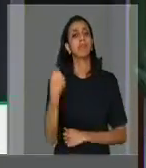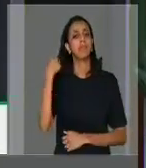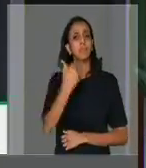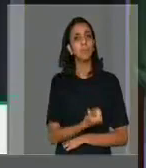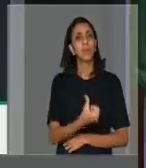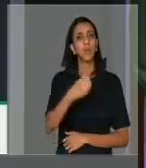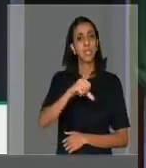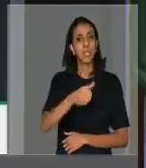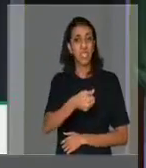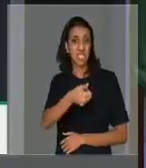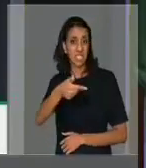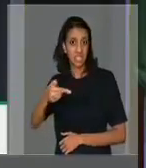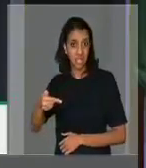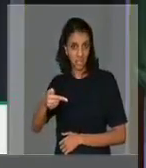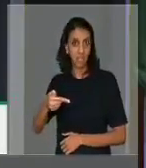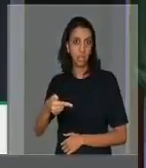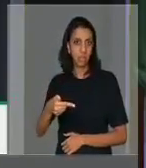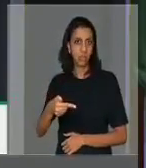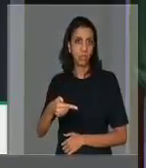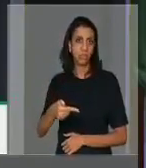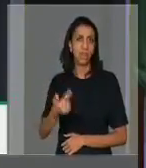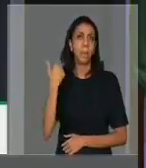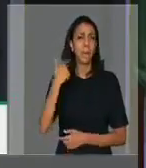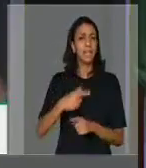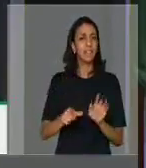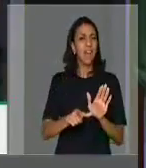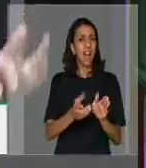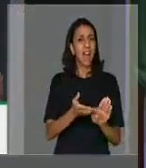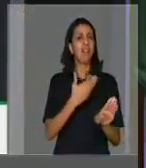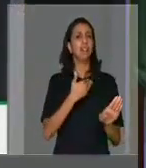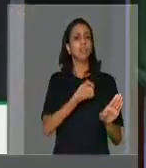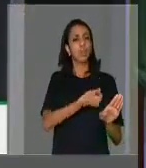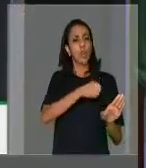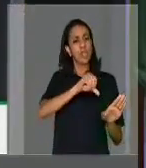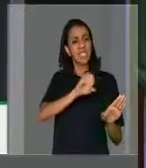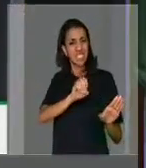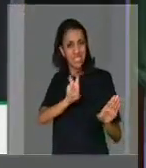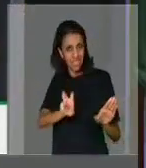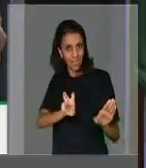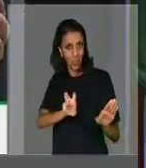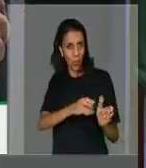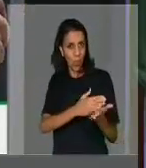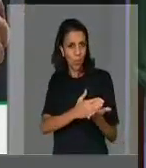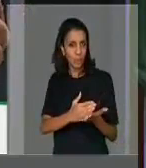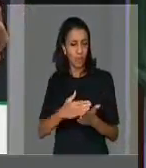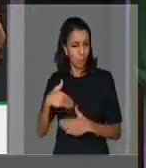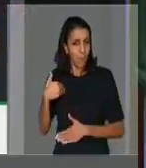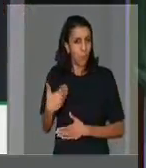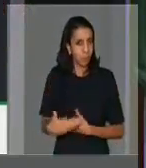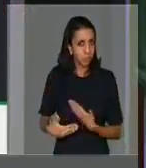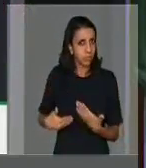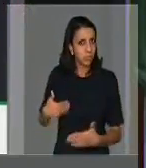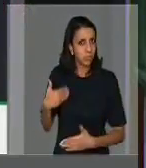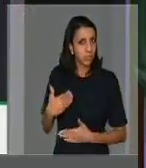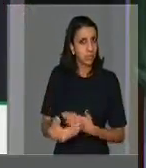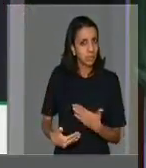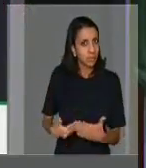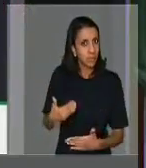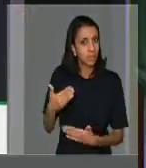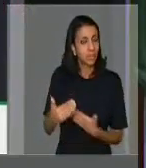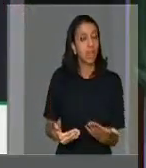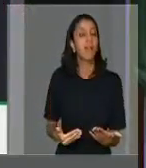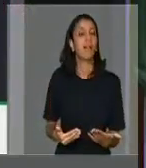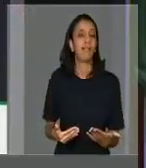1917, que começou em 1905, que começou bem antes, processo, representou,